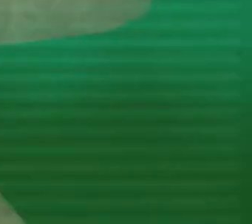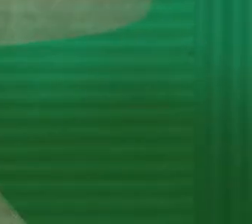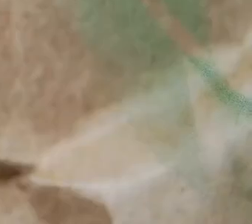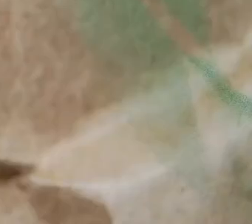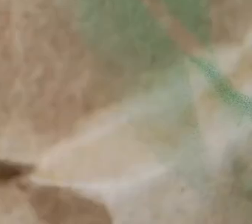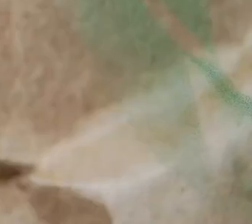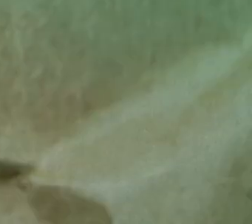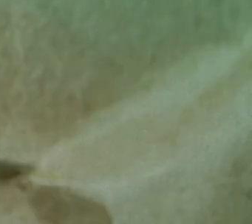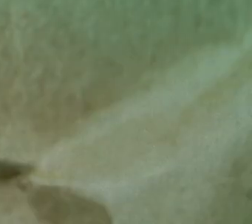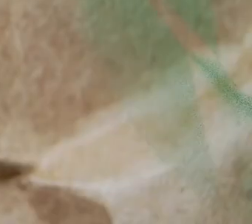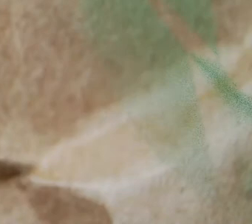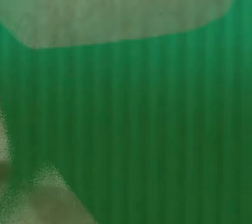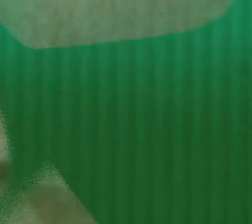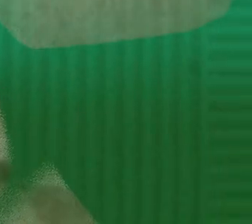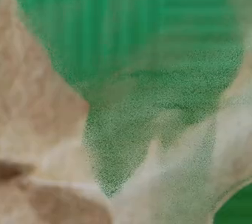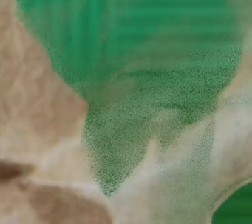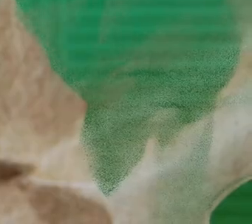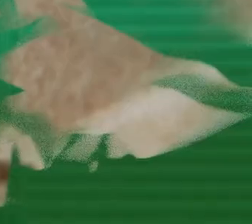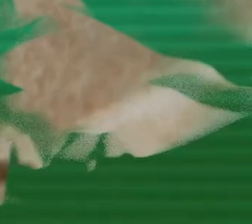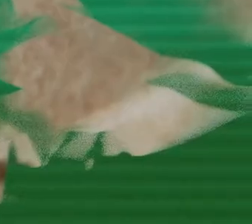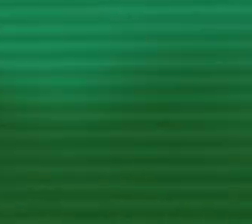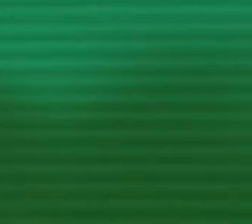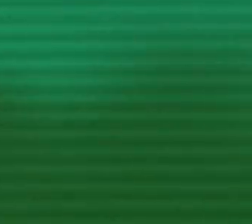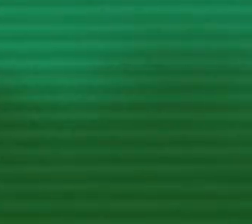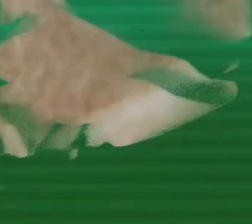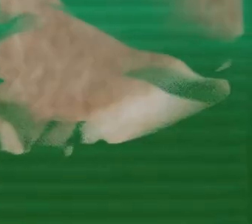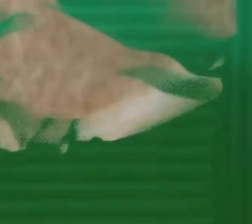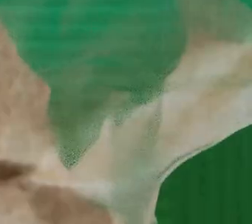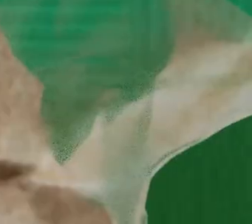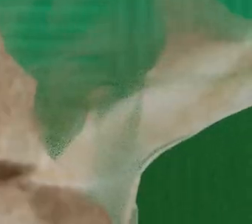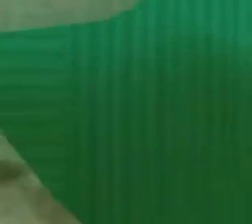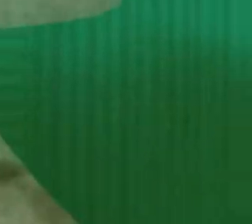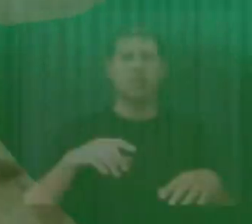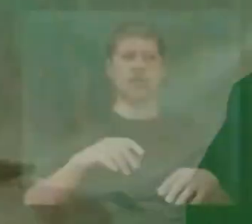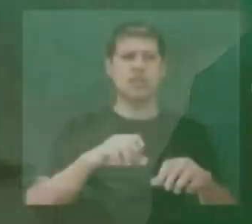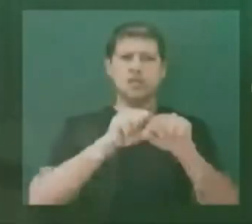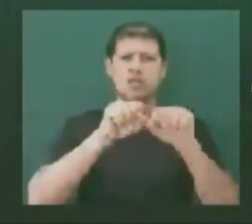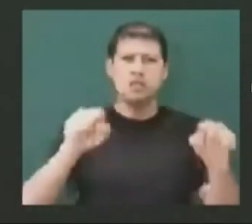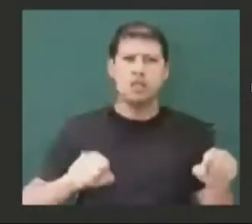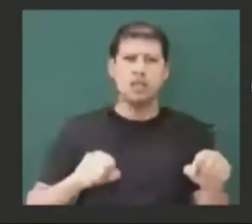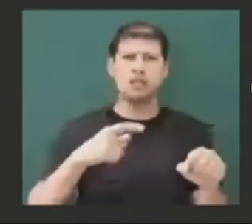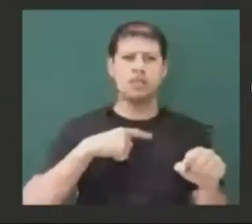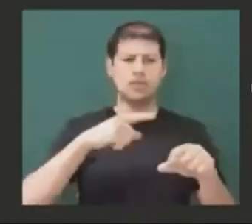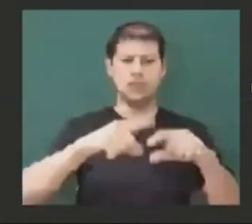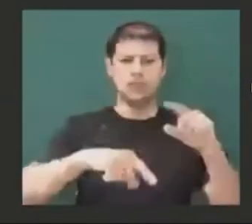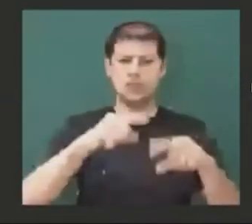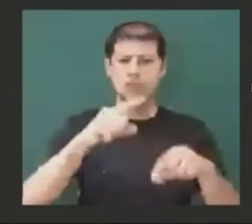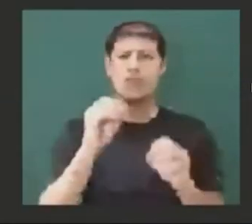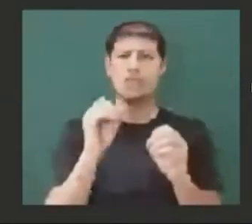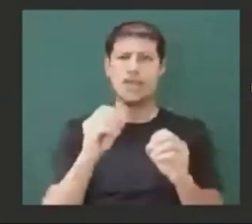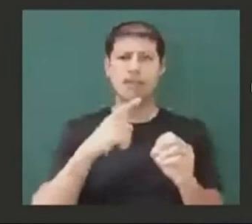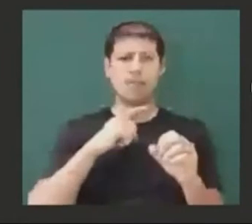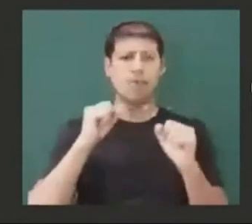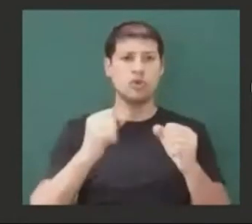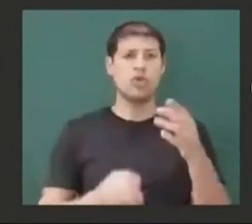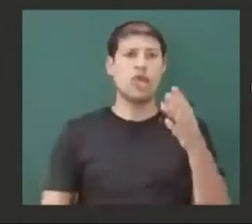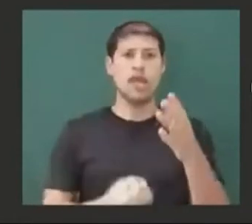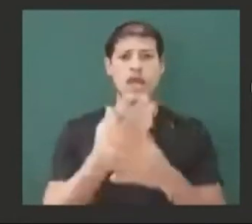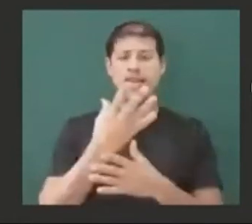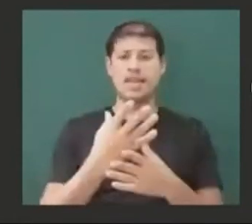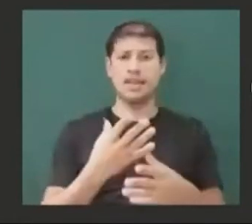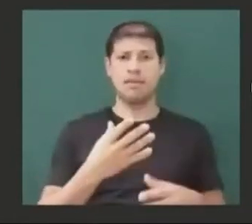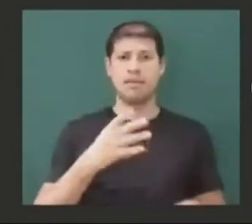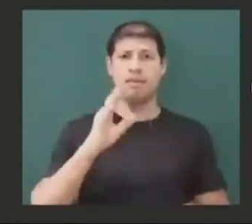de um estudo que foi feito do sistema de resíduo zero, né? Que poderiam criar mais de 36 mil empregos para moradores de São